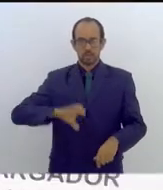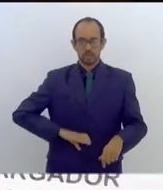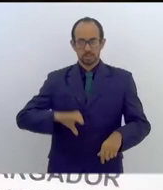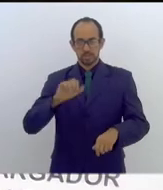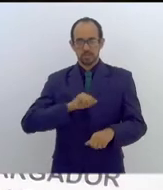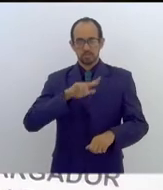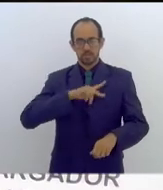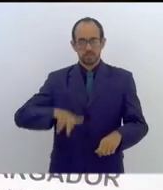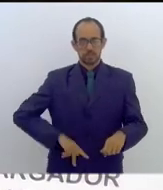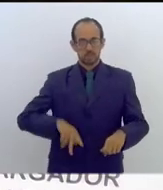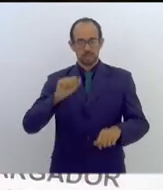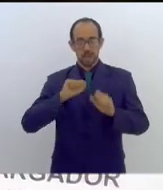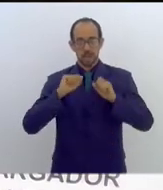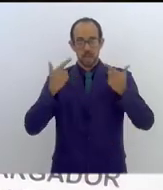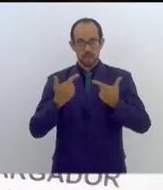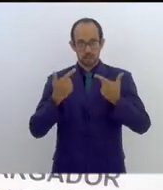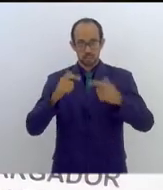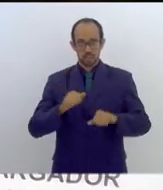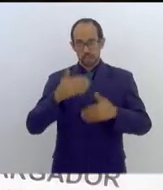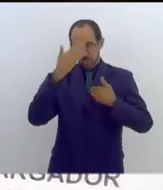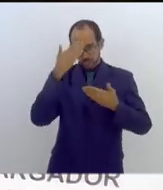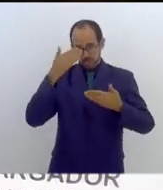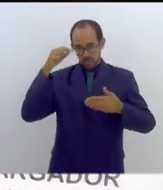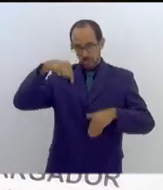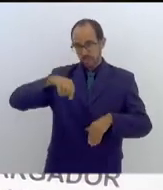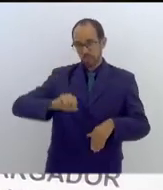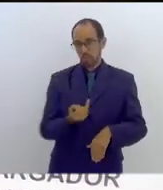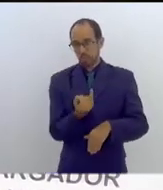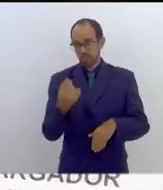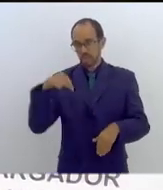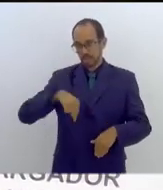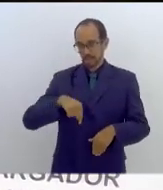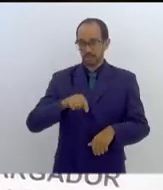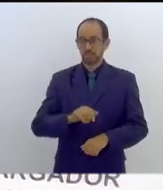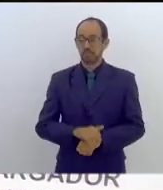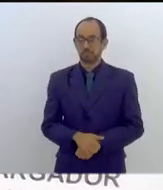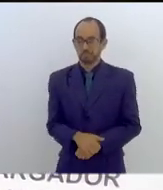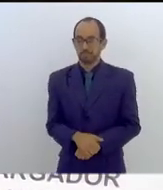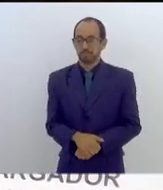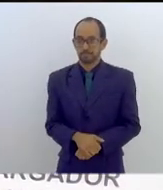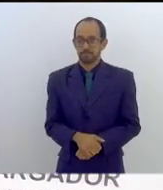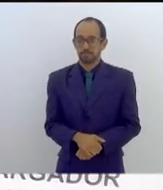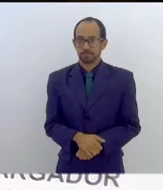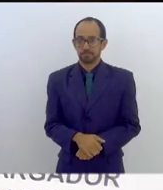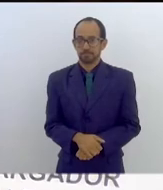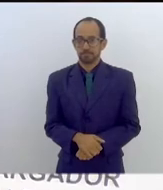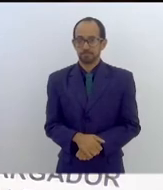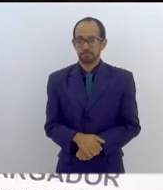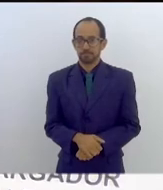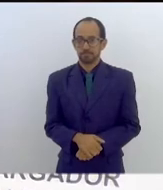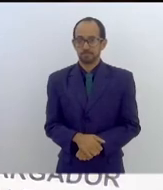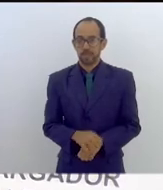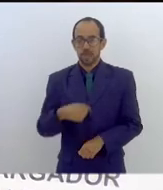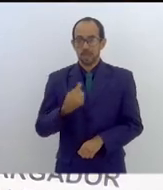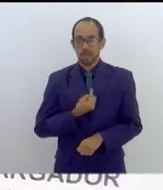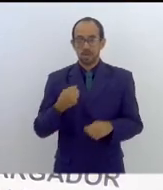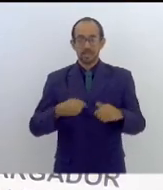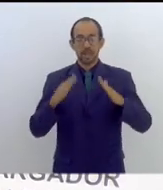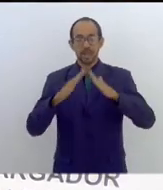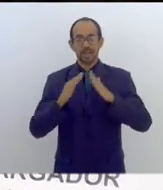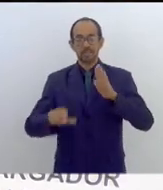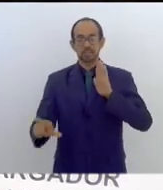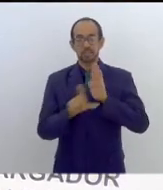presidente da alerj agradecendo mais essa oportunidade está nessa casa nossa casa de leis